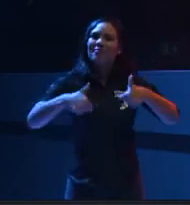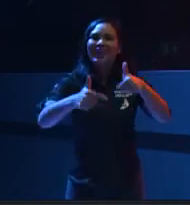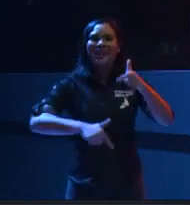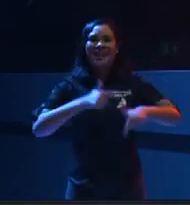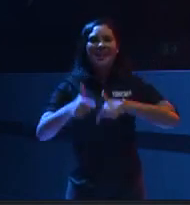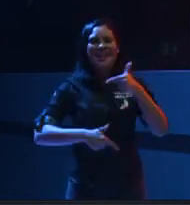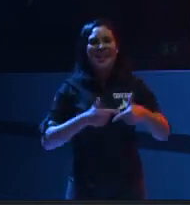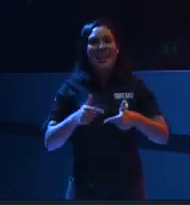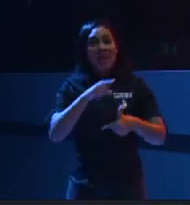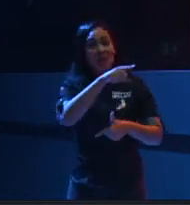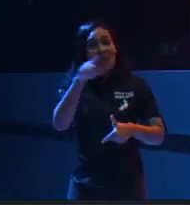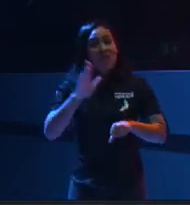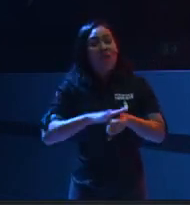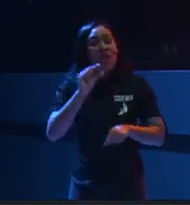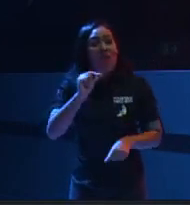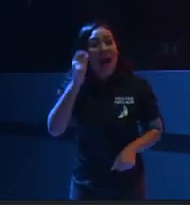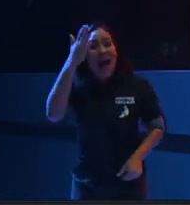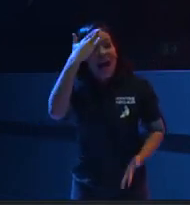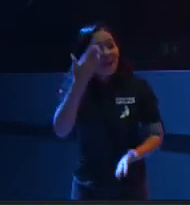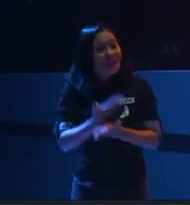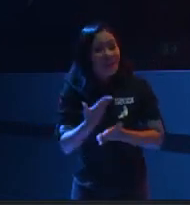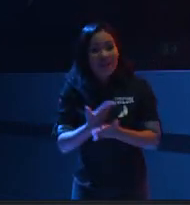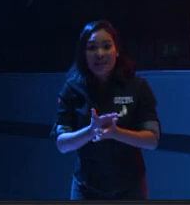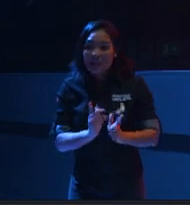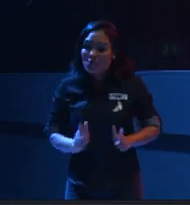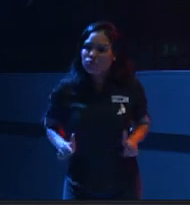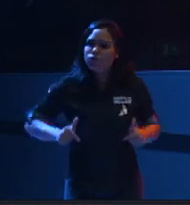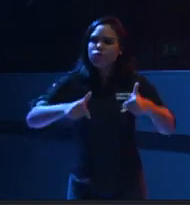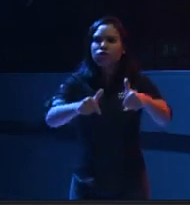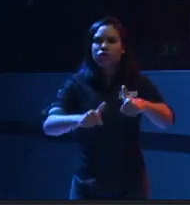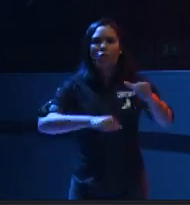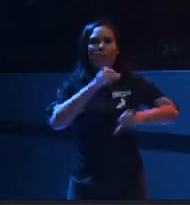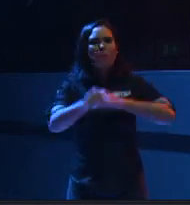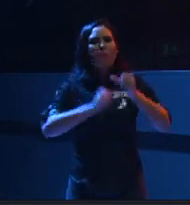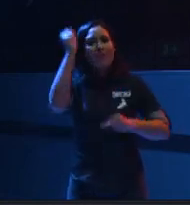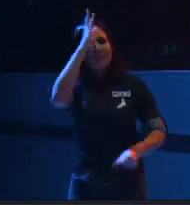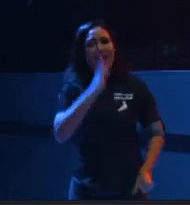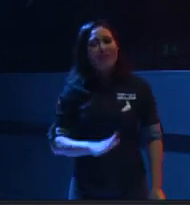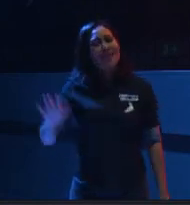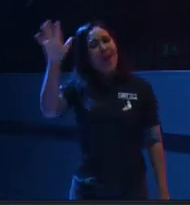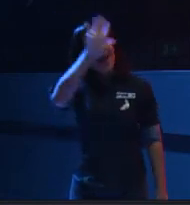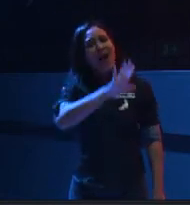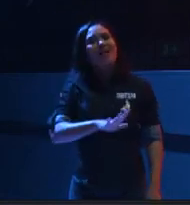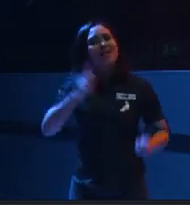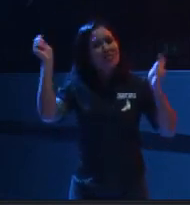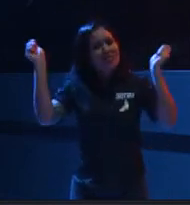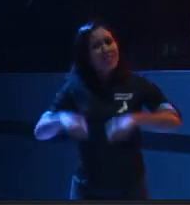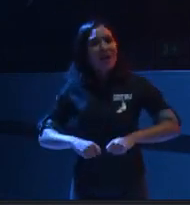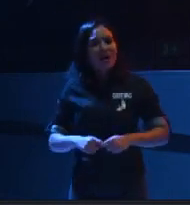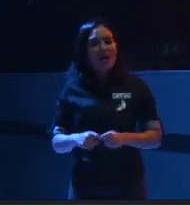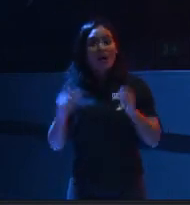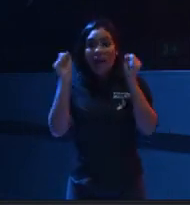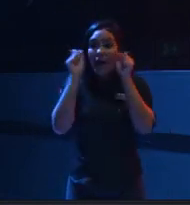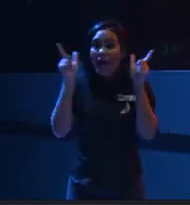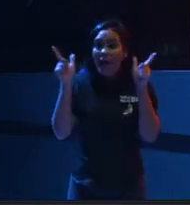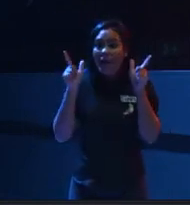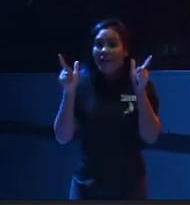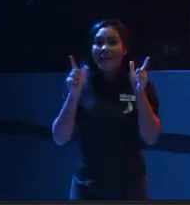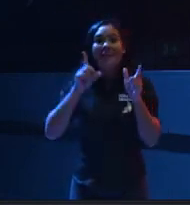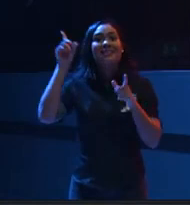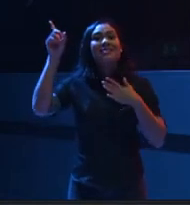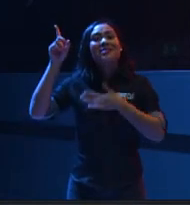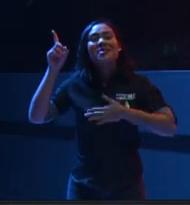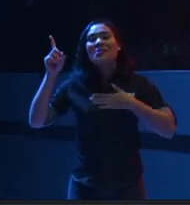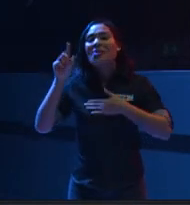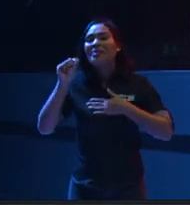na tua vida esse negócio pode mudar a nação você pode inventar um negócio que vai ver só o Brasil inteiro Ei é dos pequenos que Deus